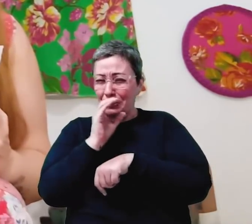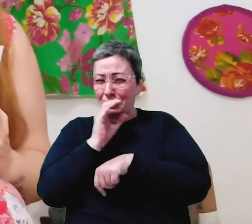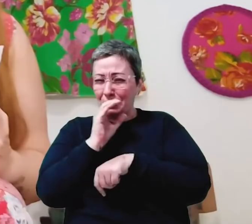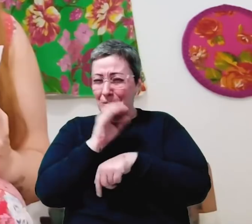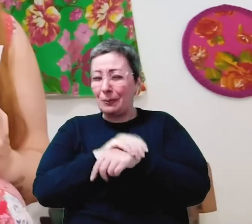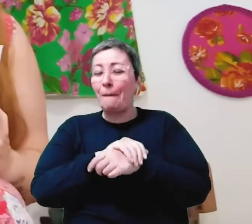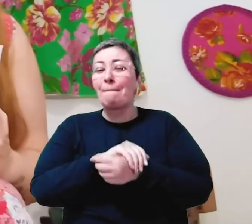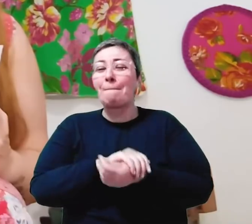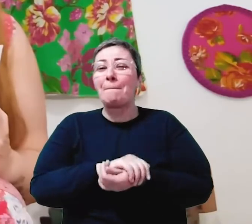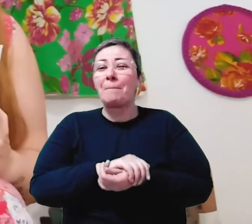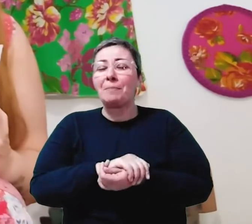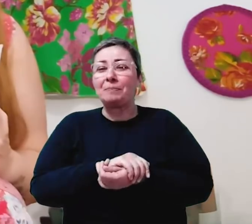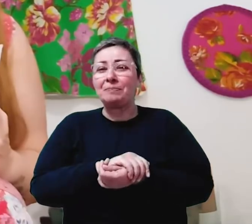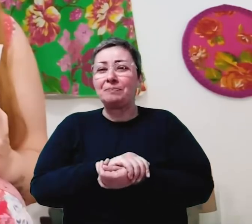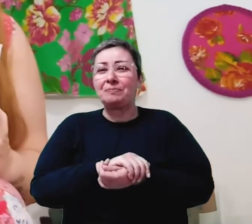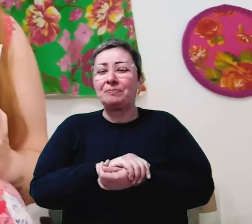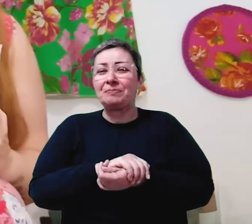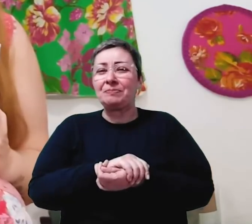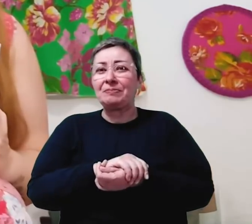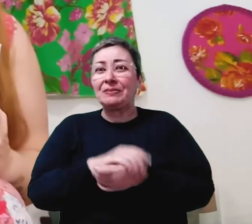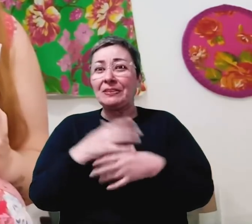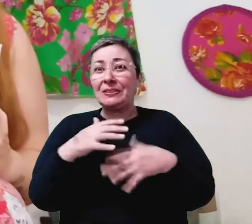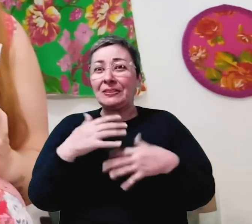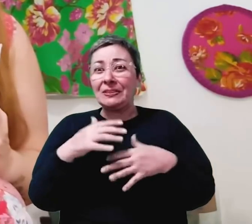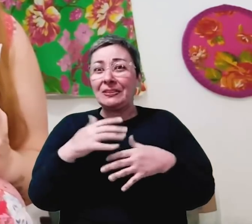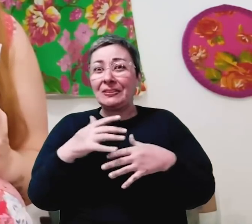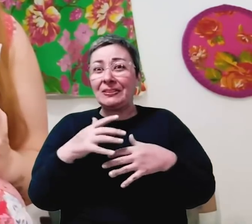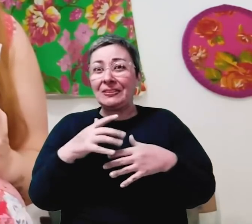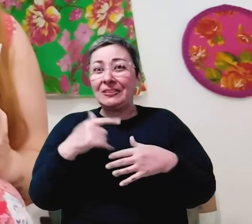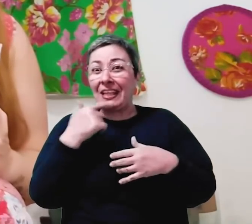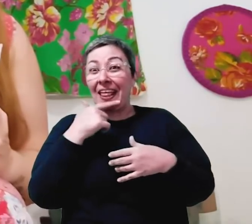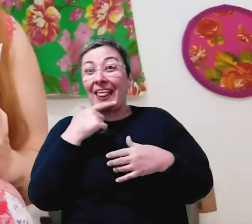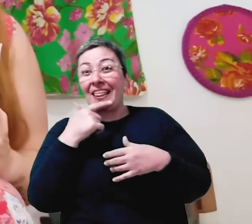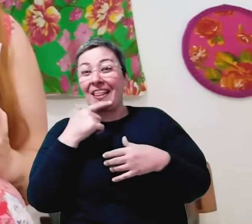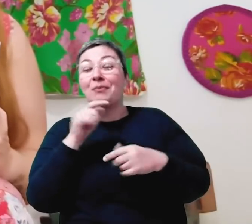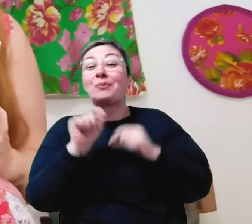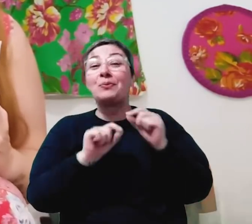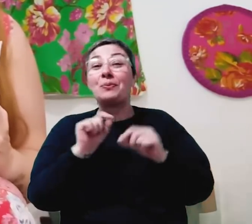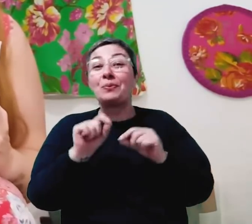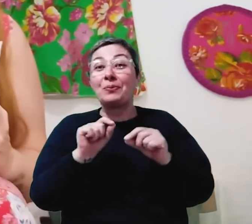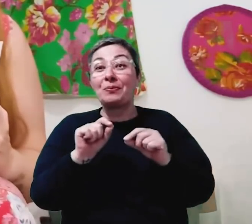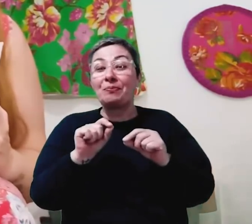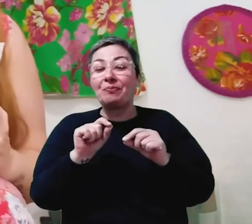tempinho bem rapidinho. Oi. Ai.